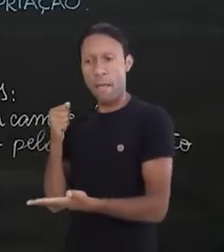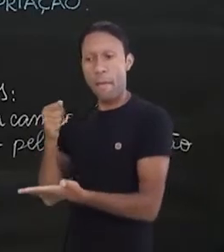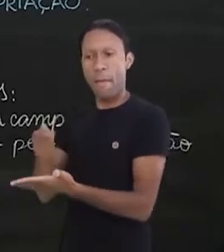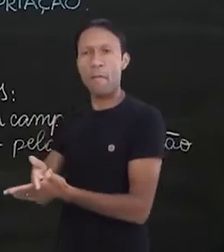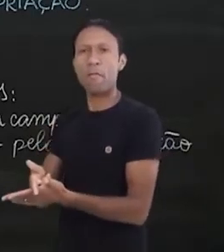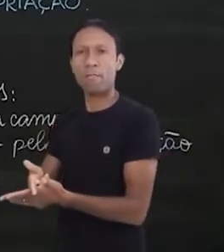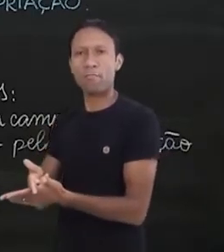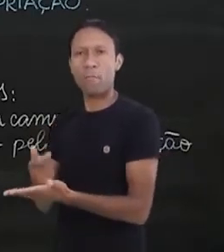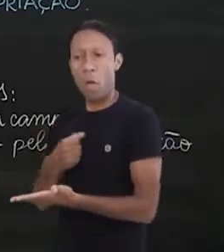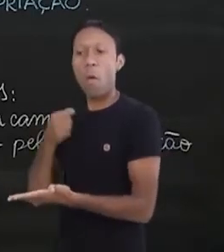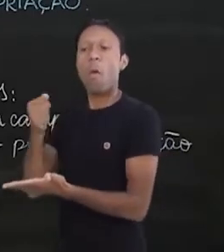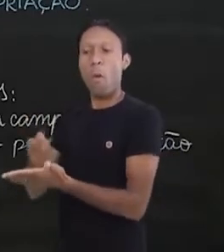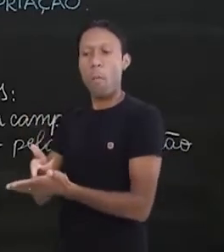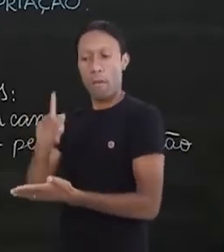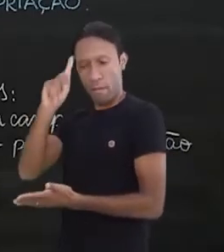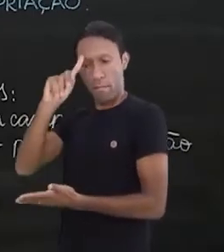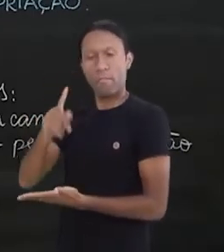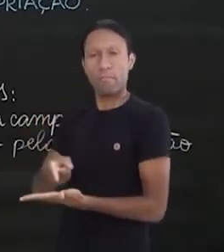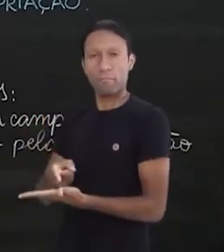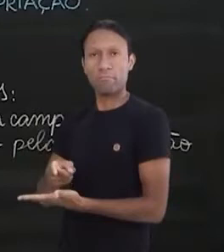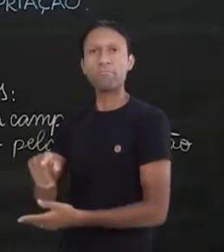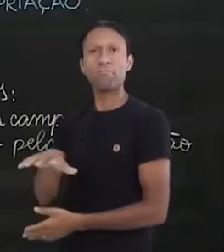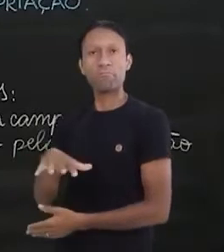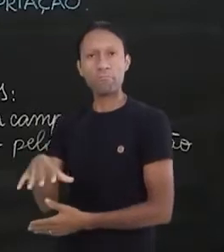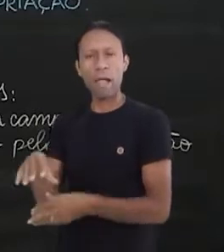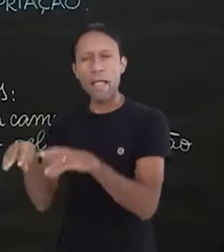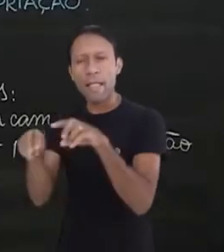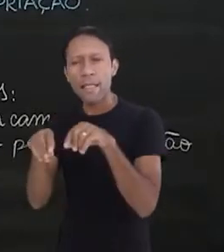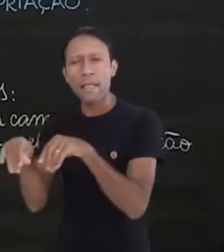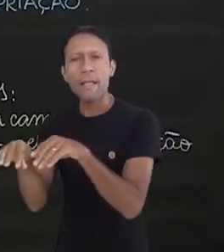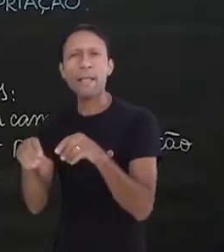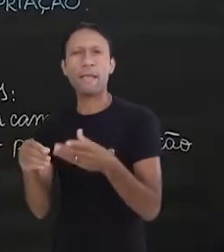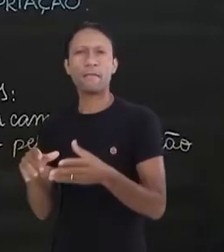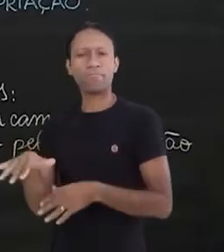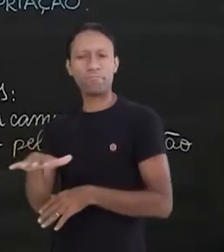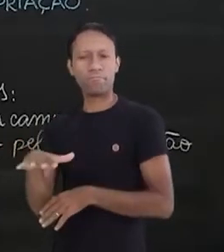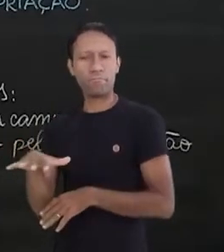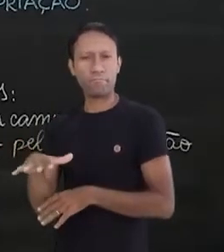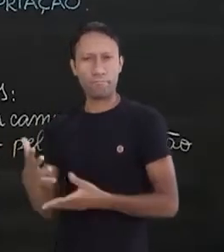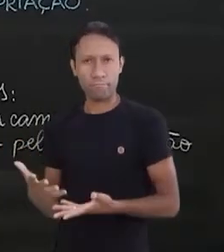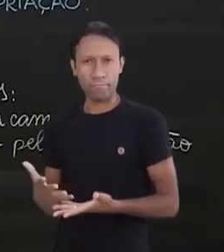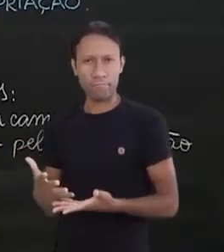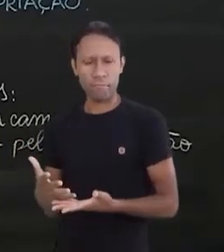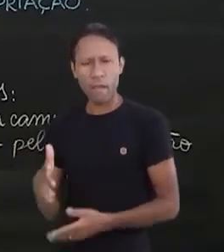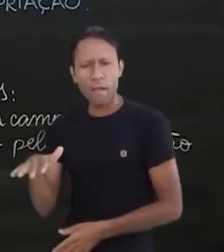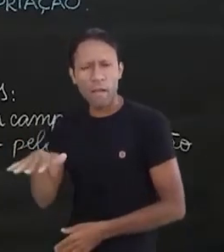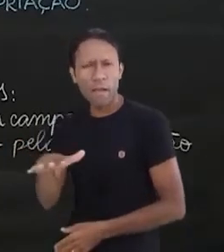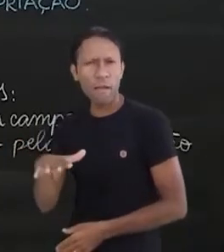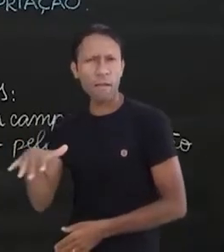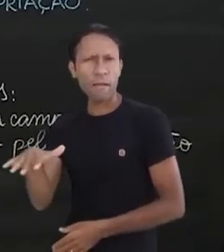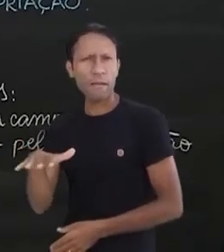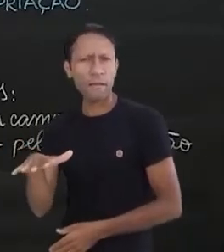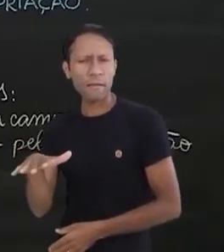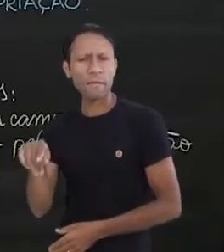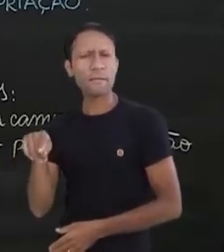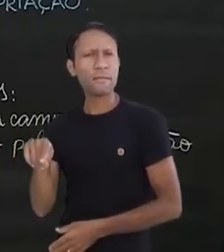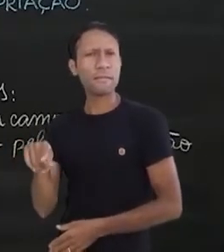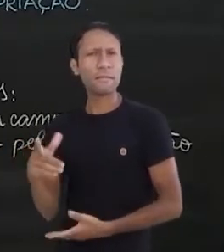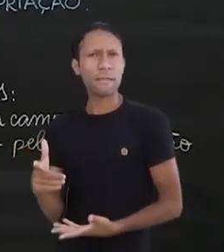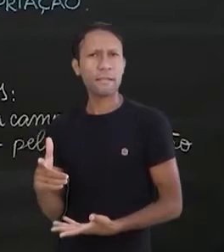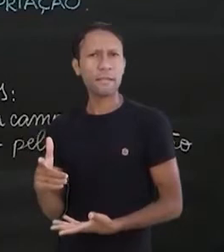de poder sobre o espaço, nós estamos falando de um território. E esse território, ele